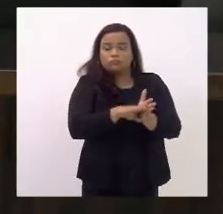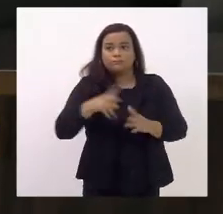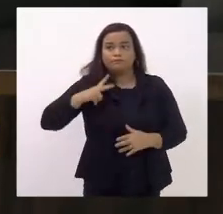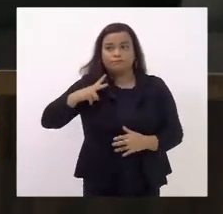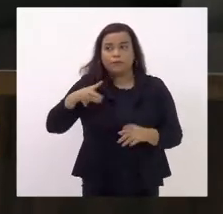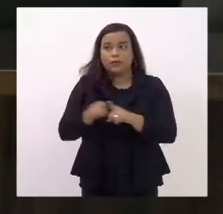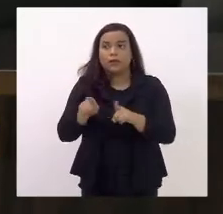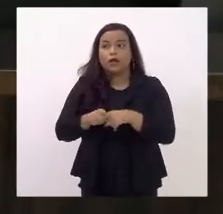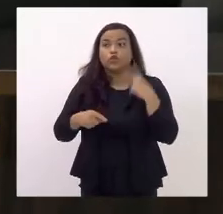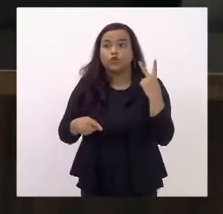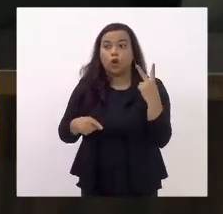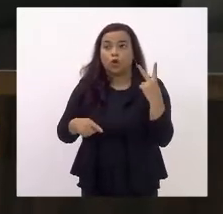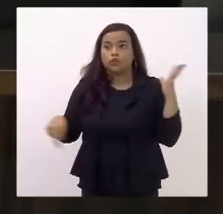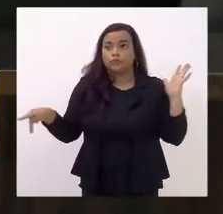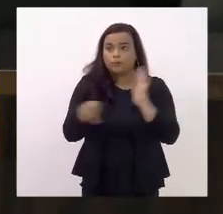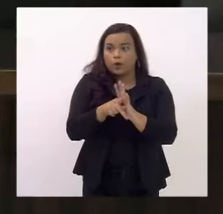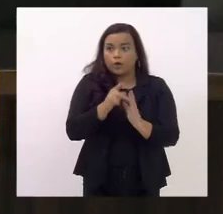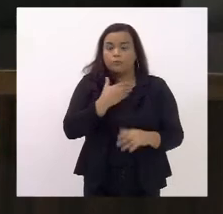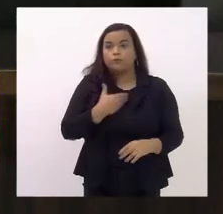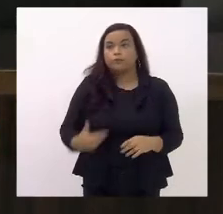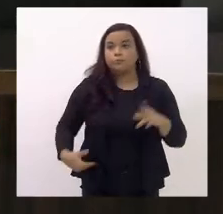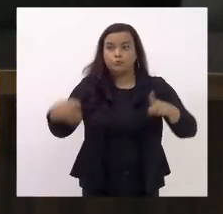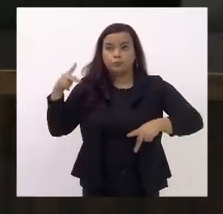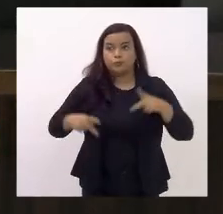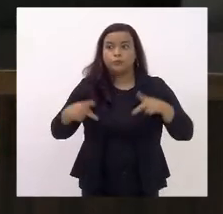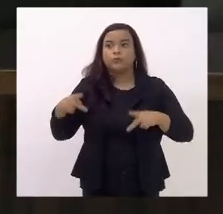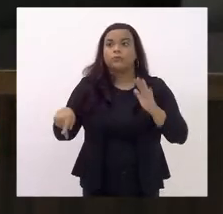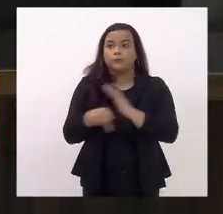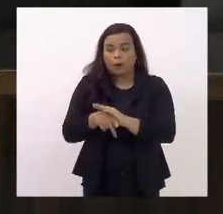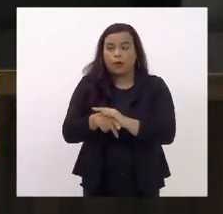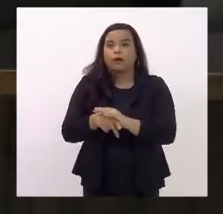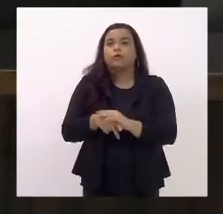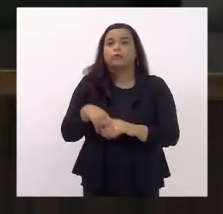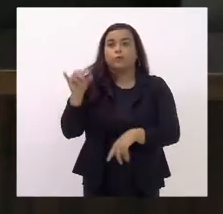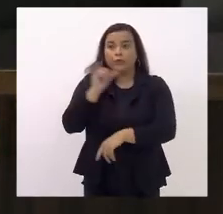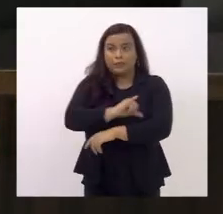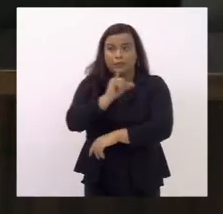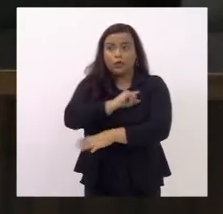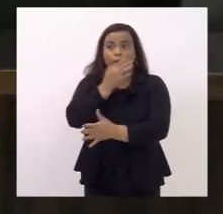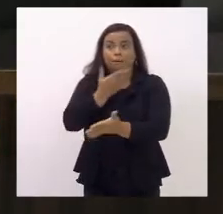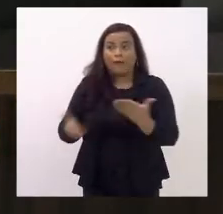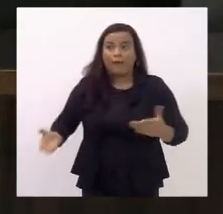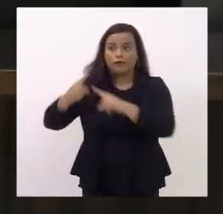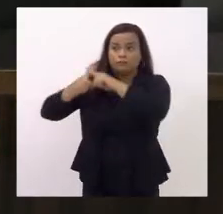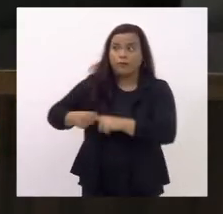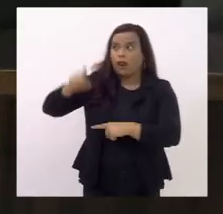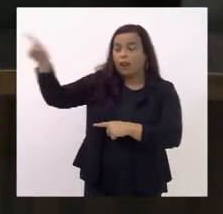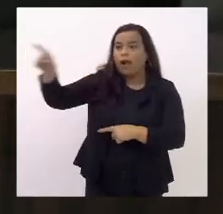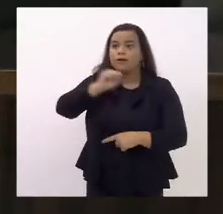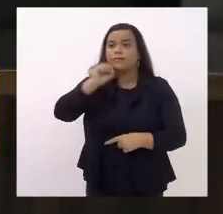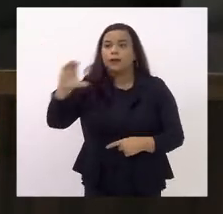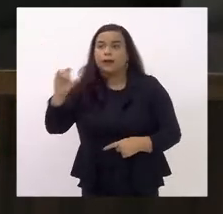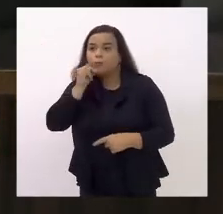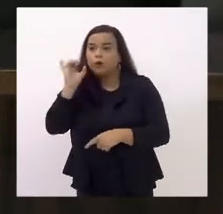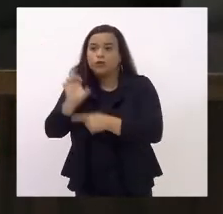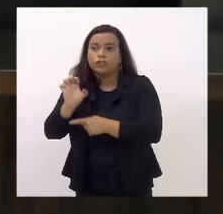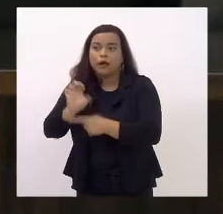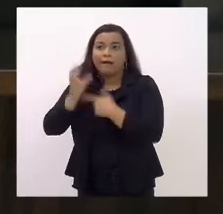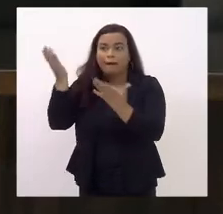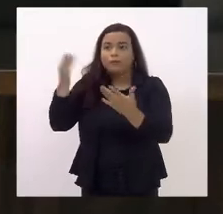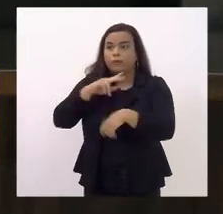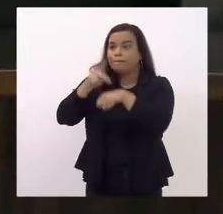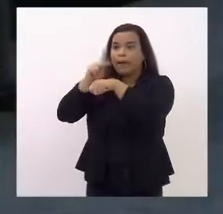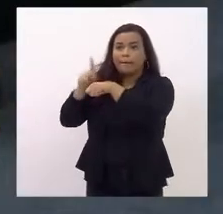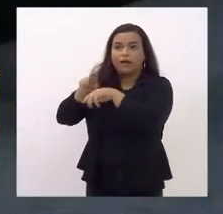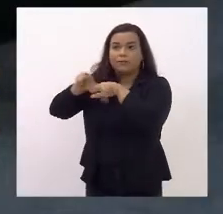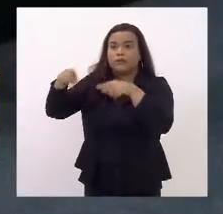públicos no estado do Rio, que perde competição para os demais estados, Santa Catarina, por exemplo, e outros países.